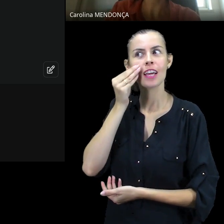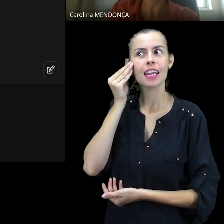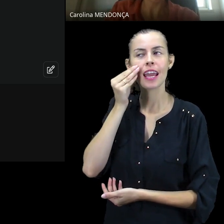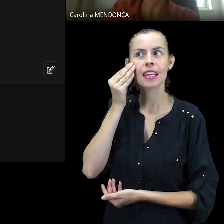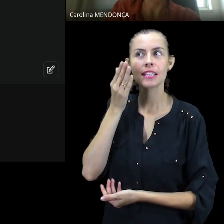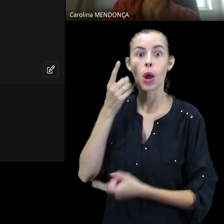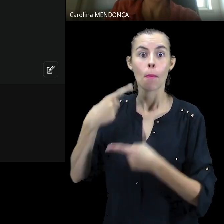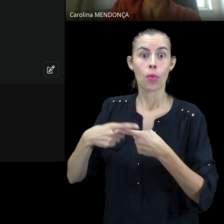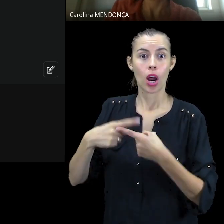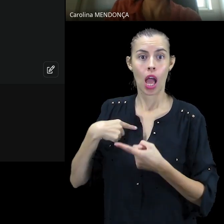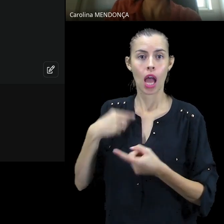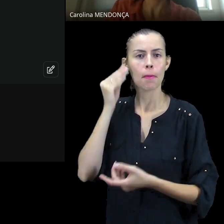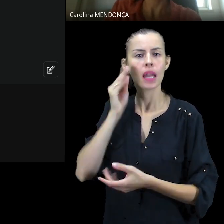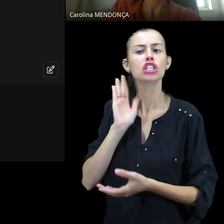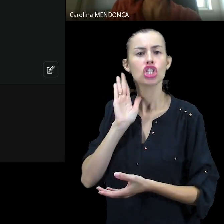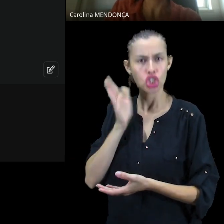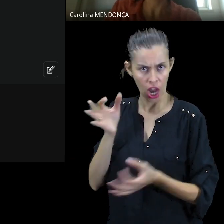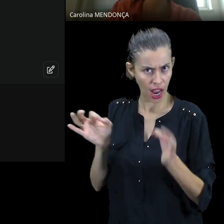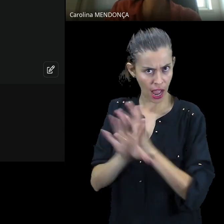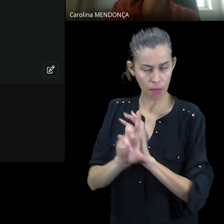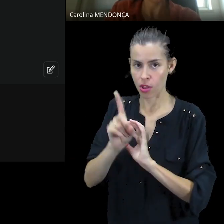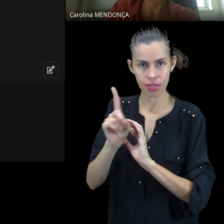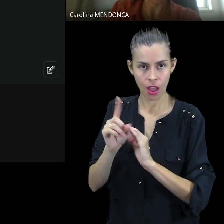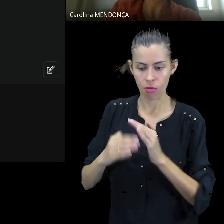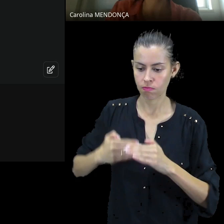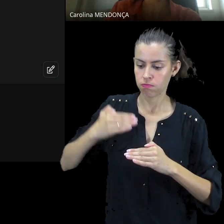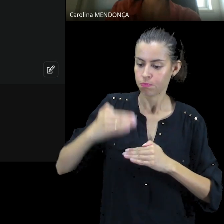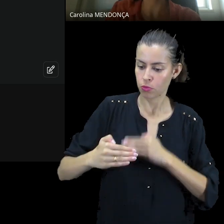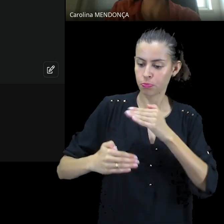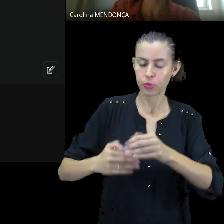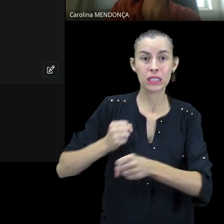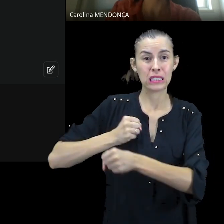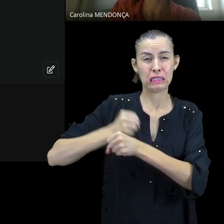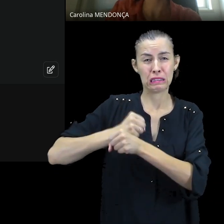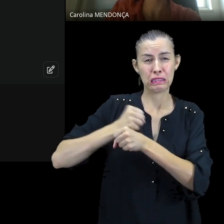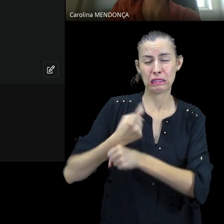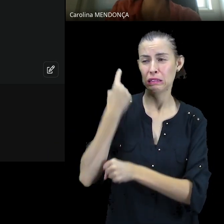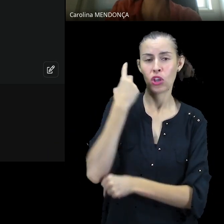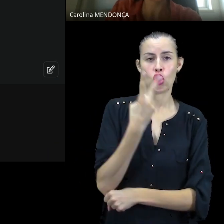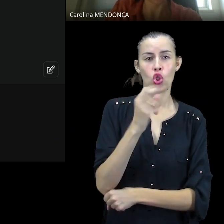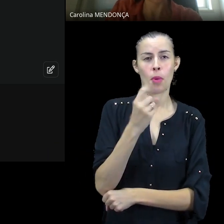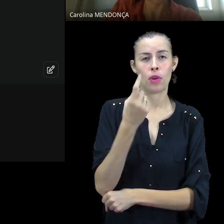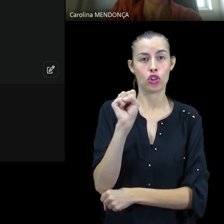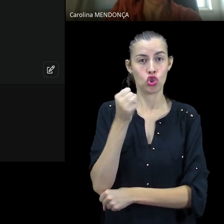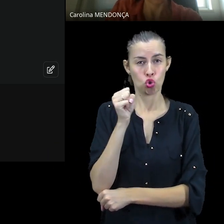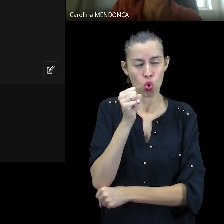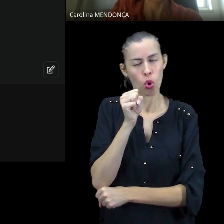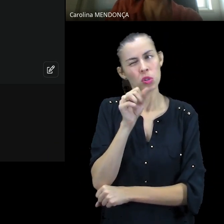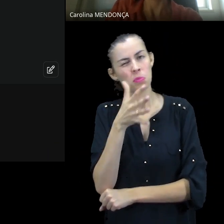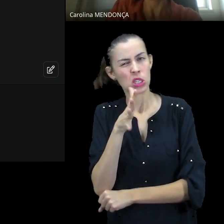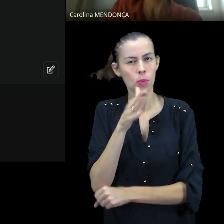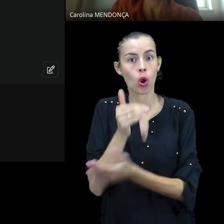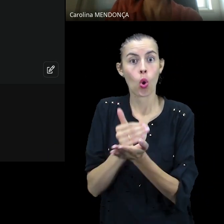está acontecendo. Então, a gente está num processo já de muitos anos, eu digo desde 2018, pelo